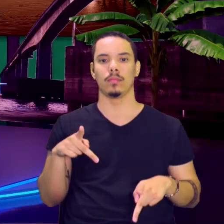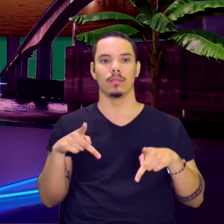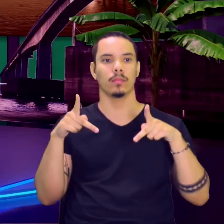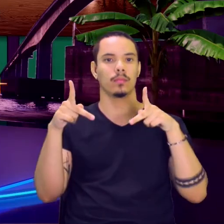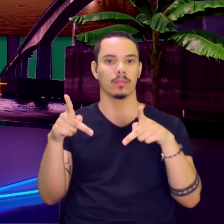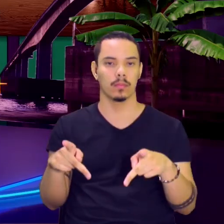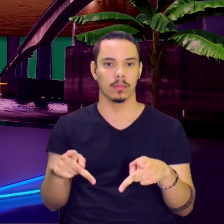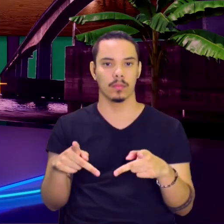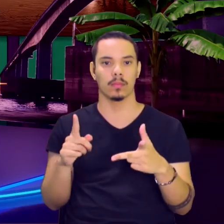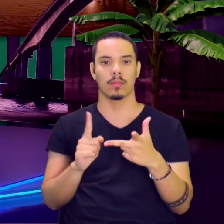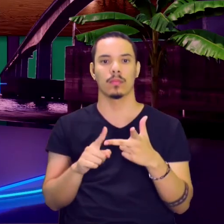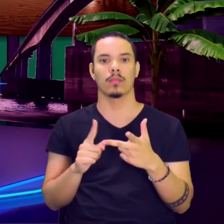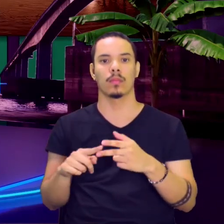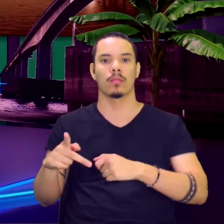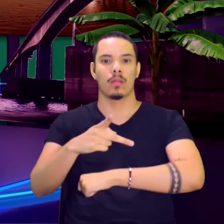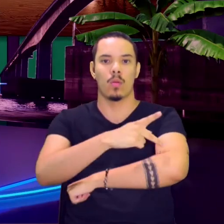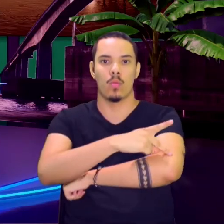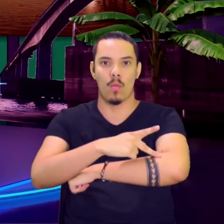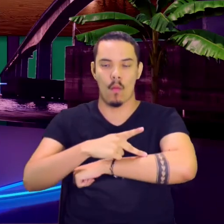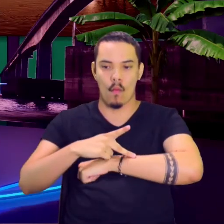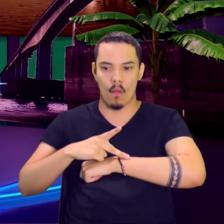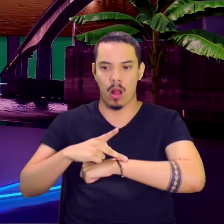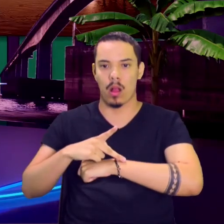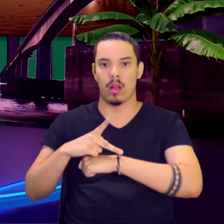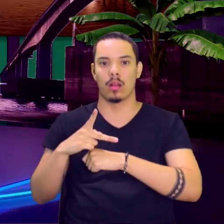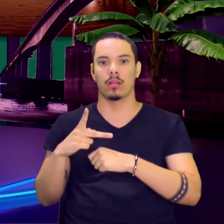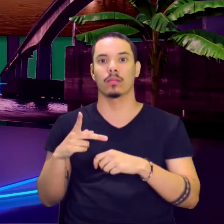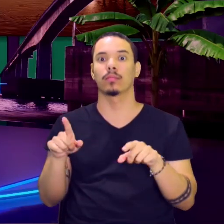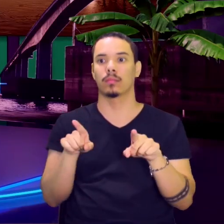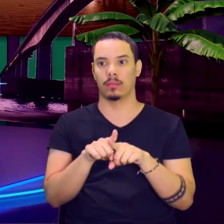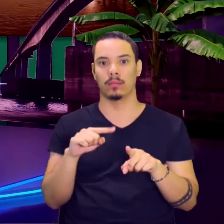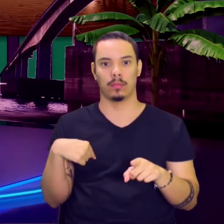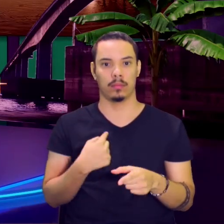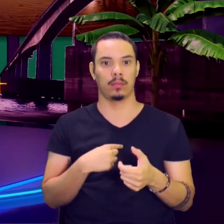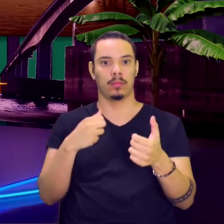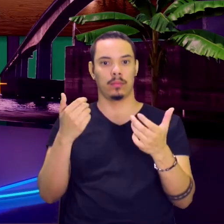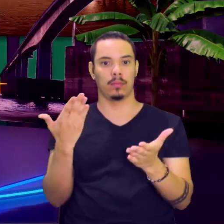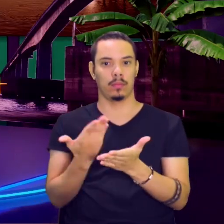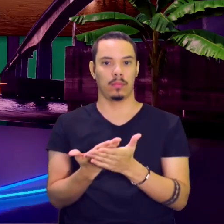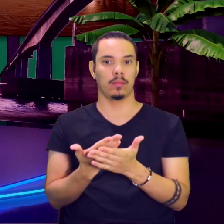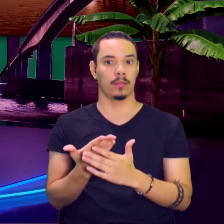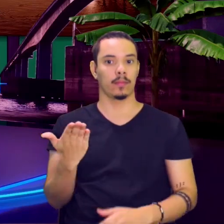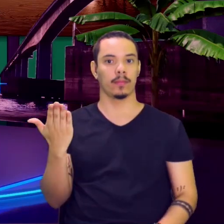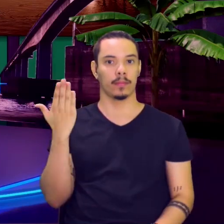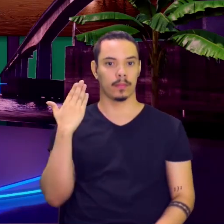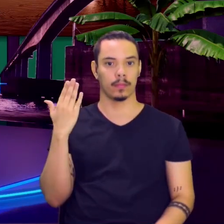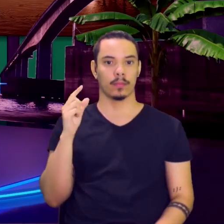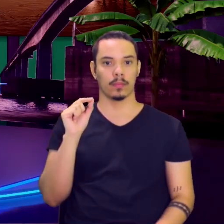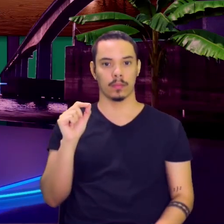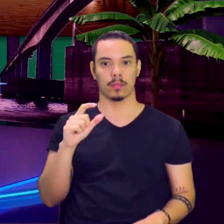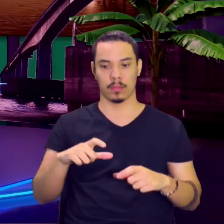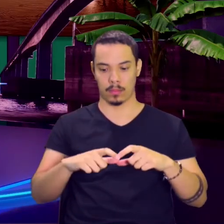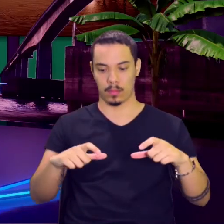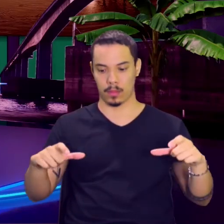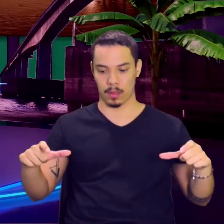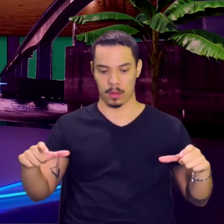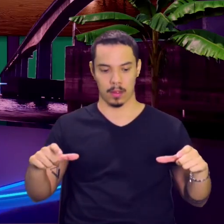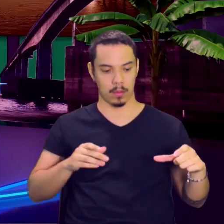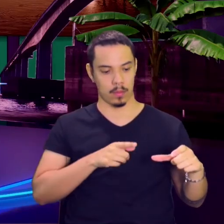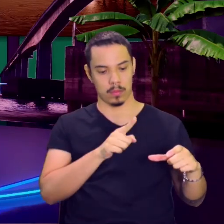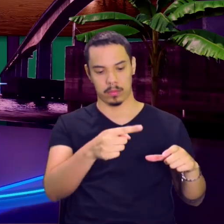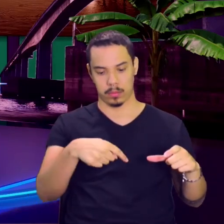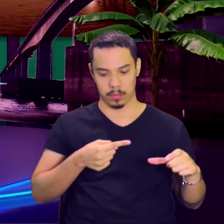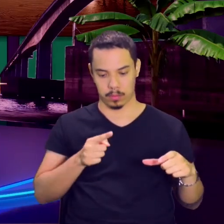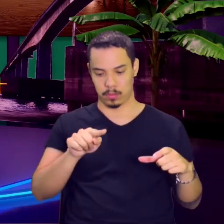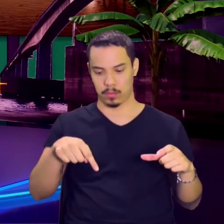ponte, estradas pavimentadas. Inclusive, nós falamos isso na aula passada, né, que a espinha de peixe, onde todas se interligam e